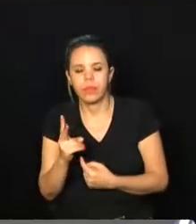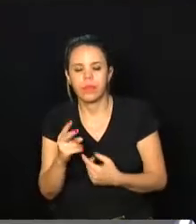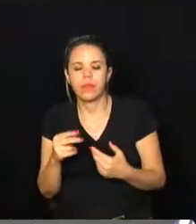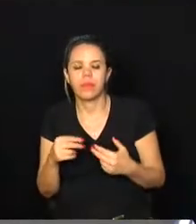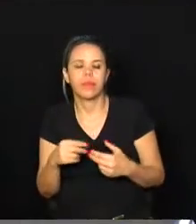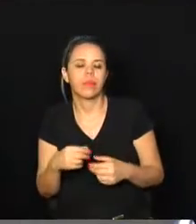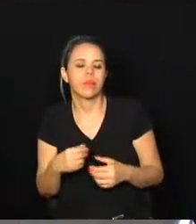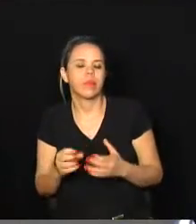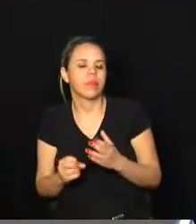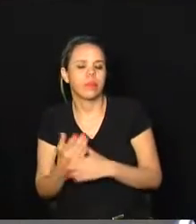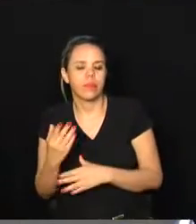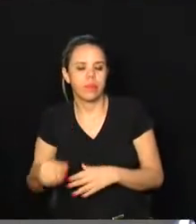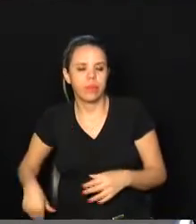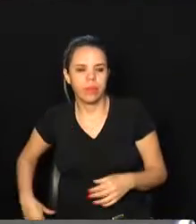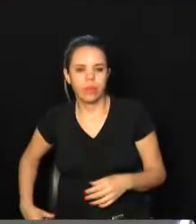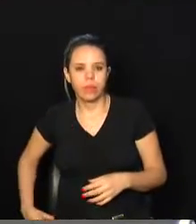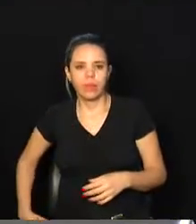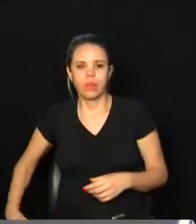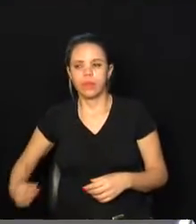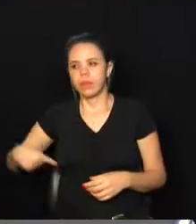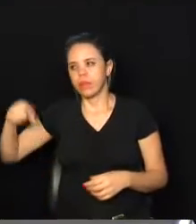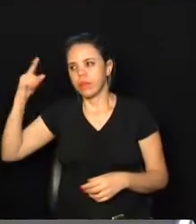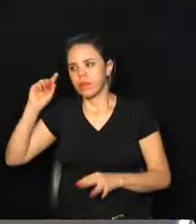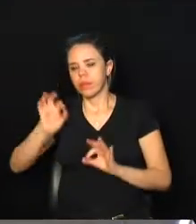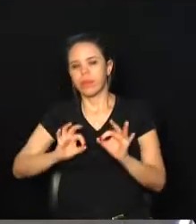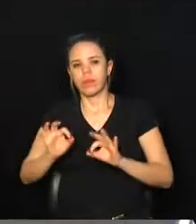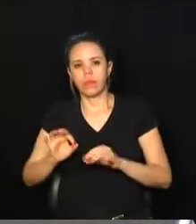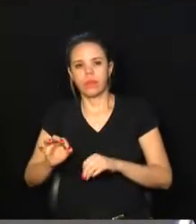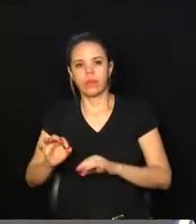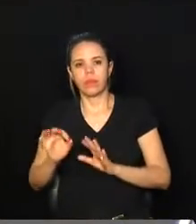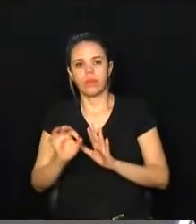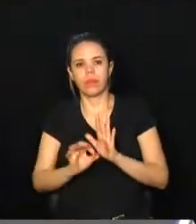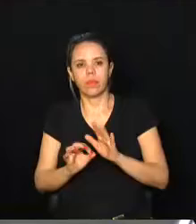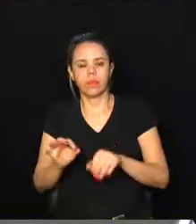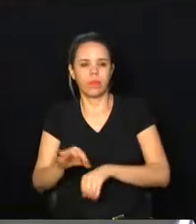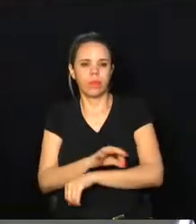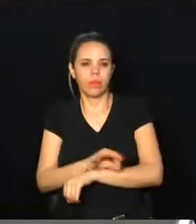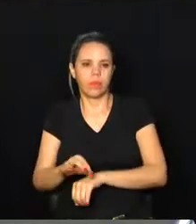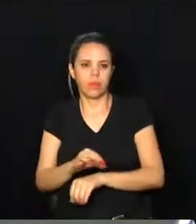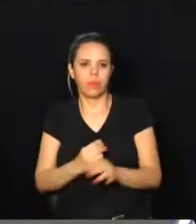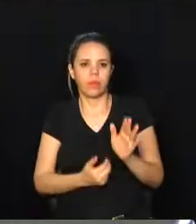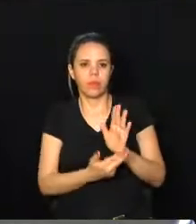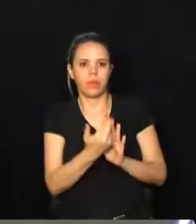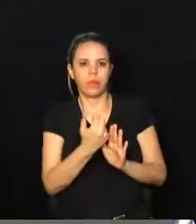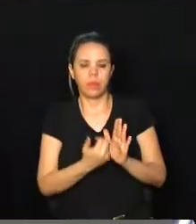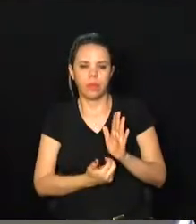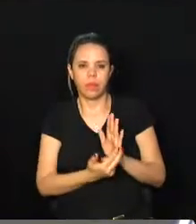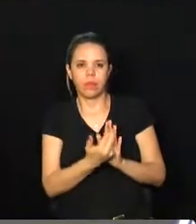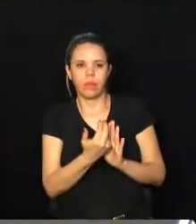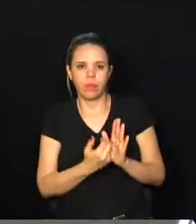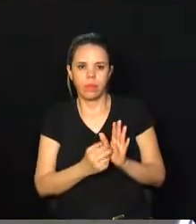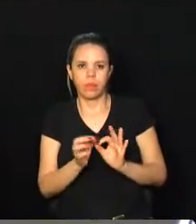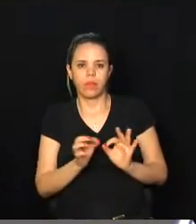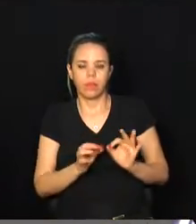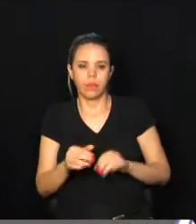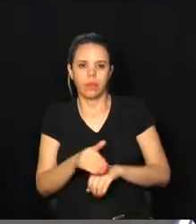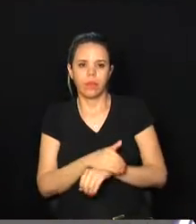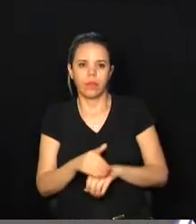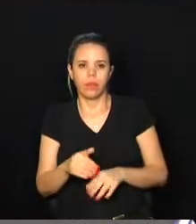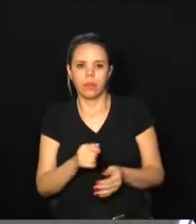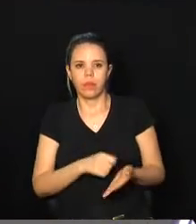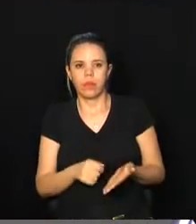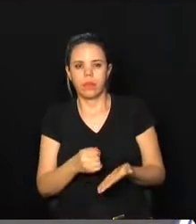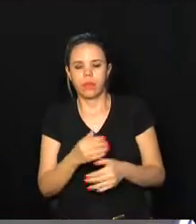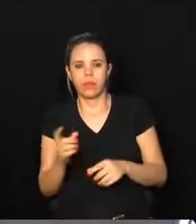que aconteceu? Na época que a gente desenhava, bastava ali uma plantinha abaixo, uma fachadinha à mão, o cliente